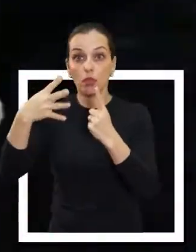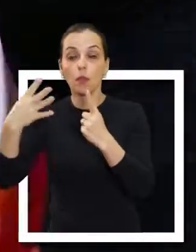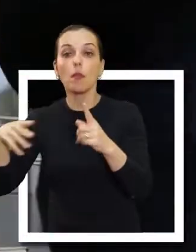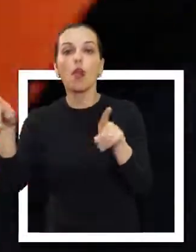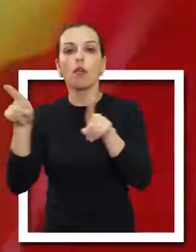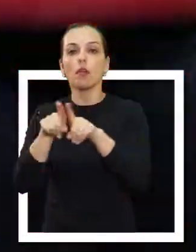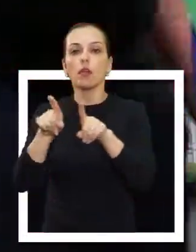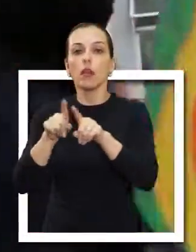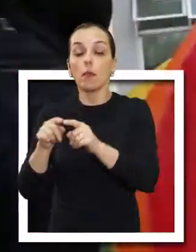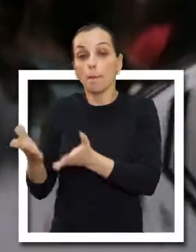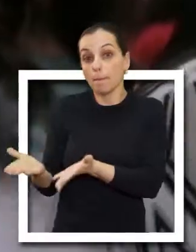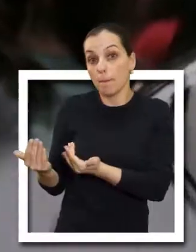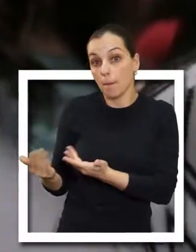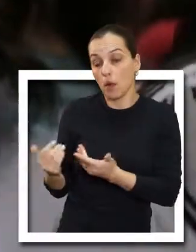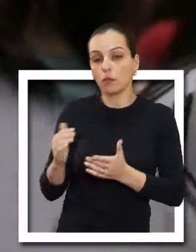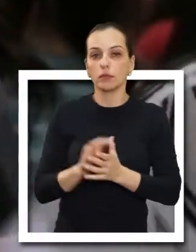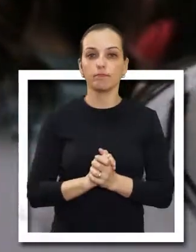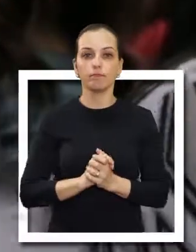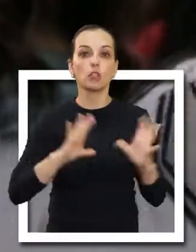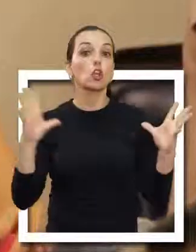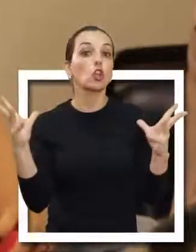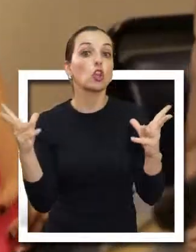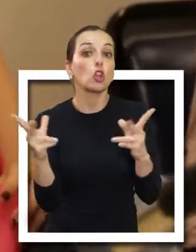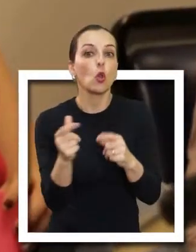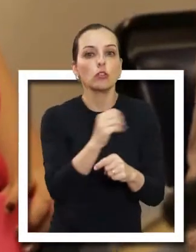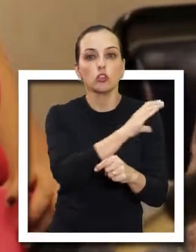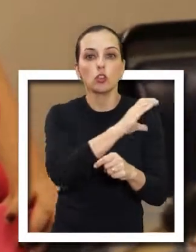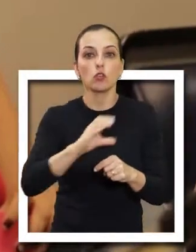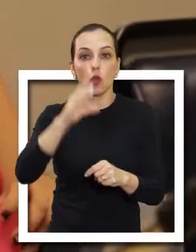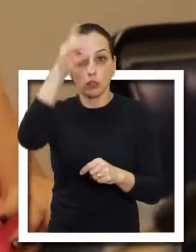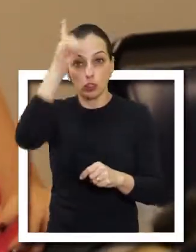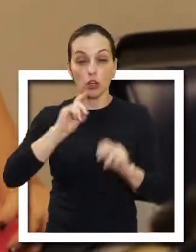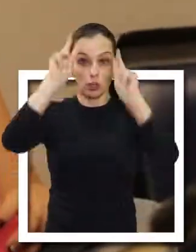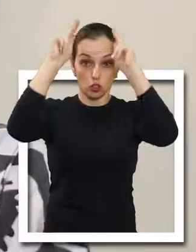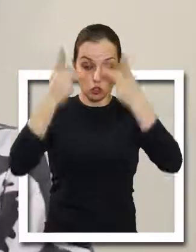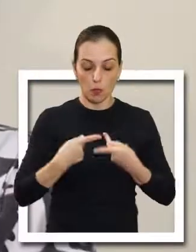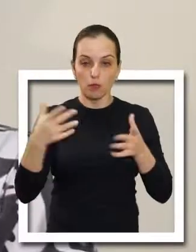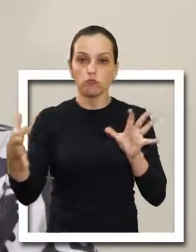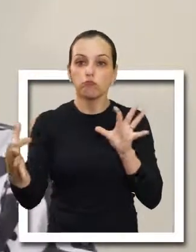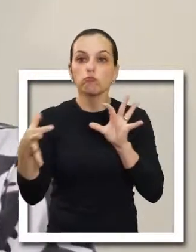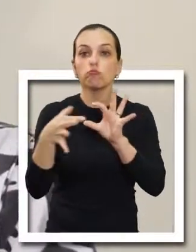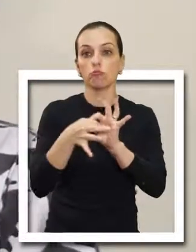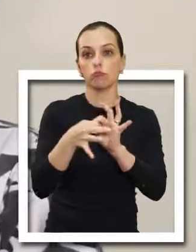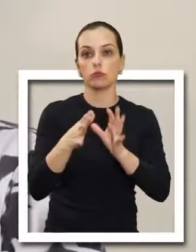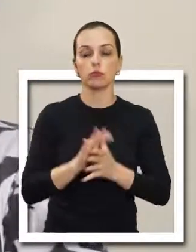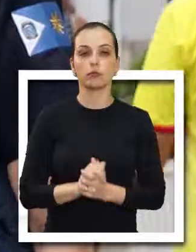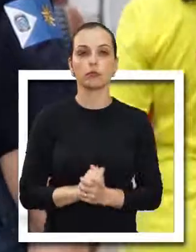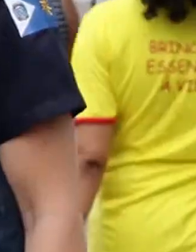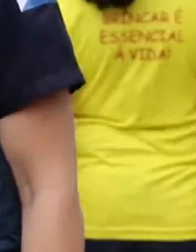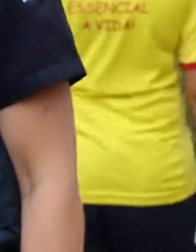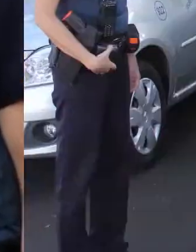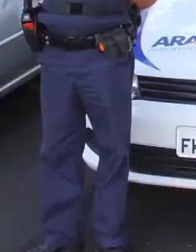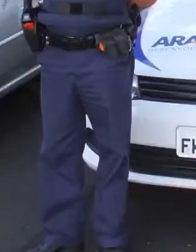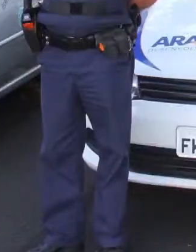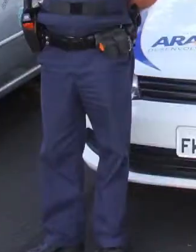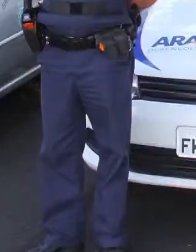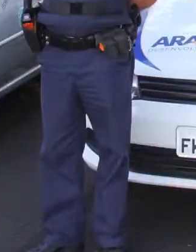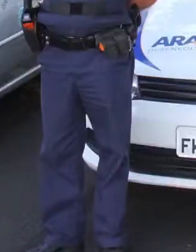comunidade LGBT e juventude. Todas vinculadas à Coordenadoria de Direitos Humanos.